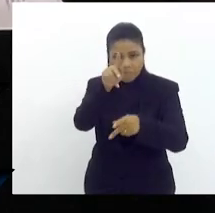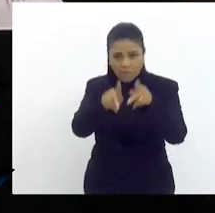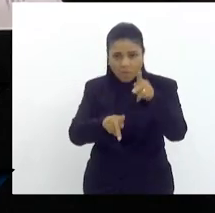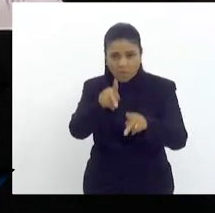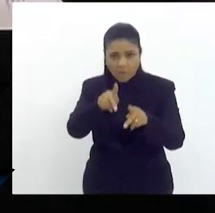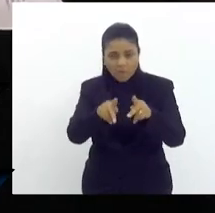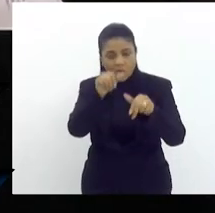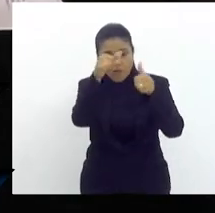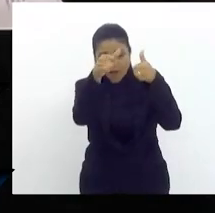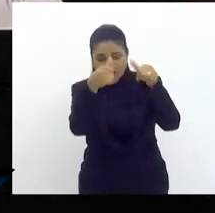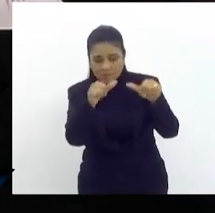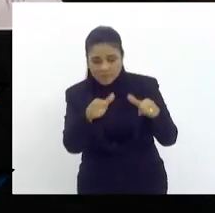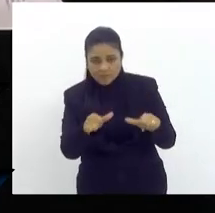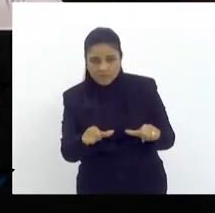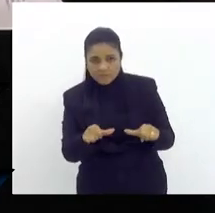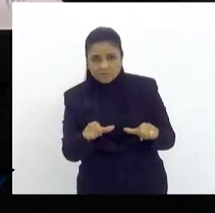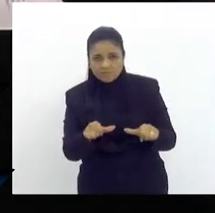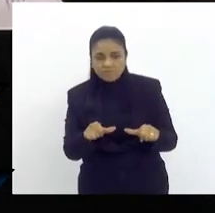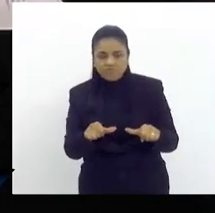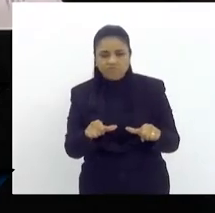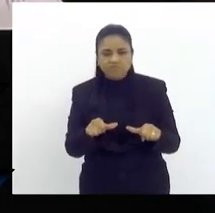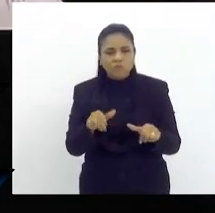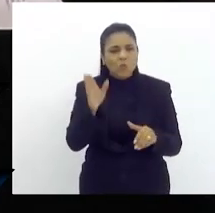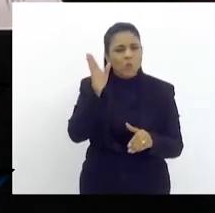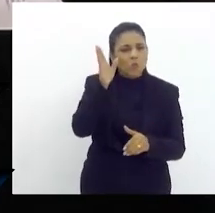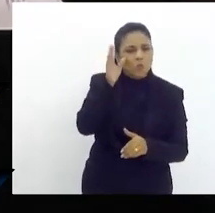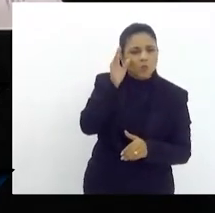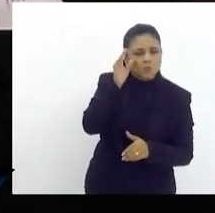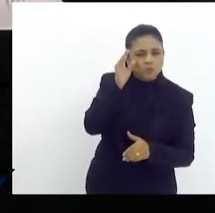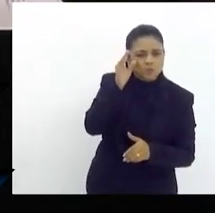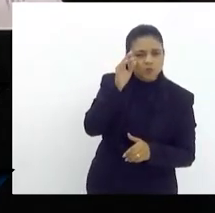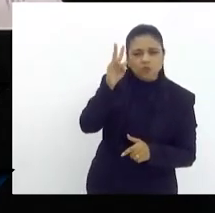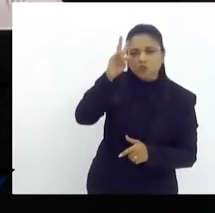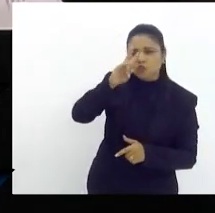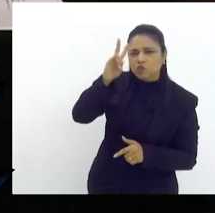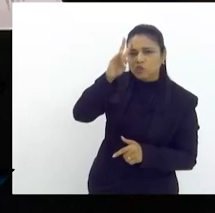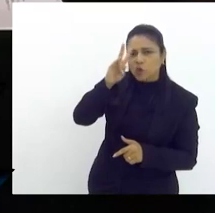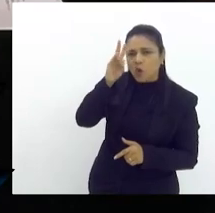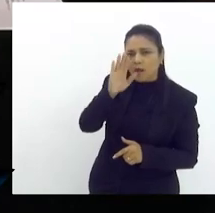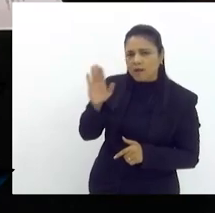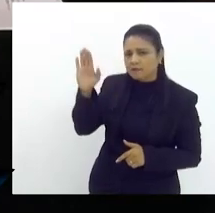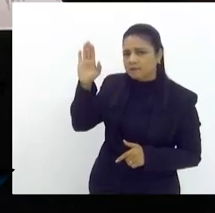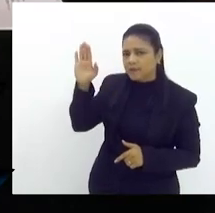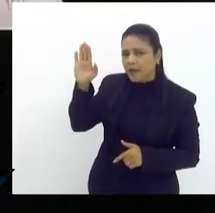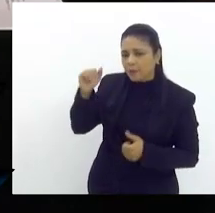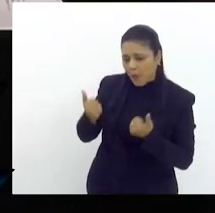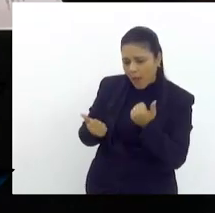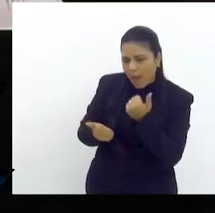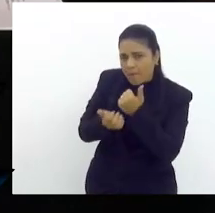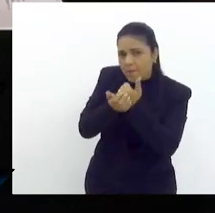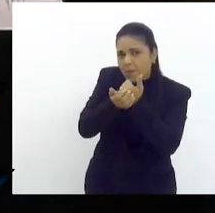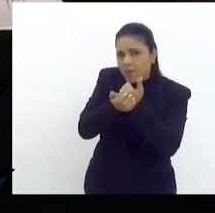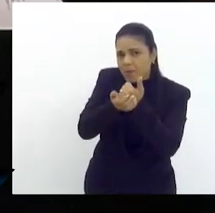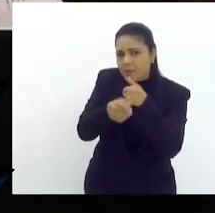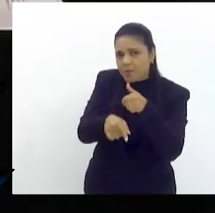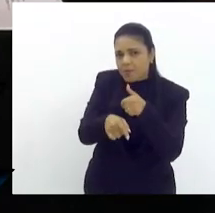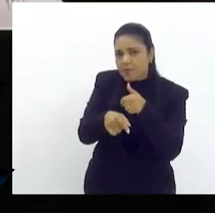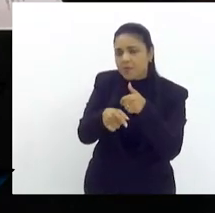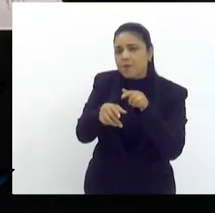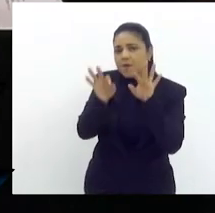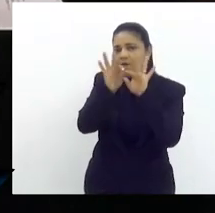observando o histórico do candidato seus apoiadores e suas falas